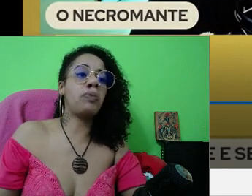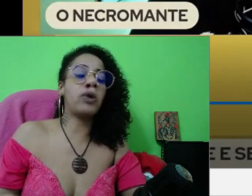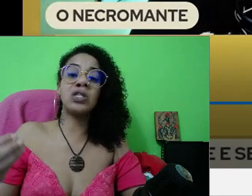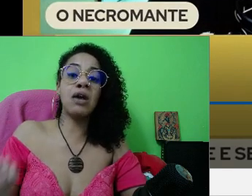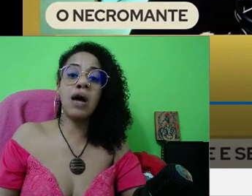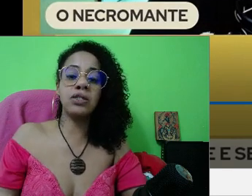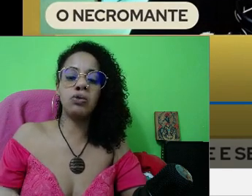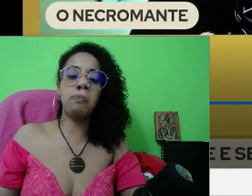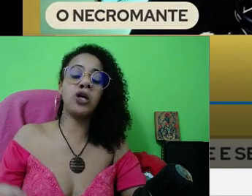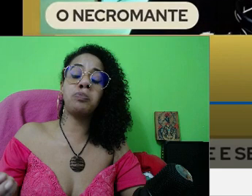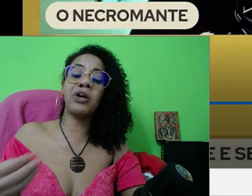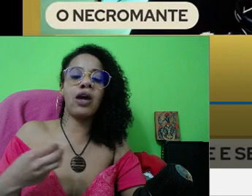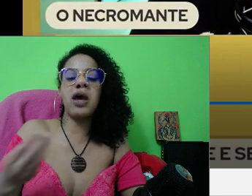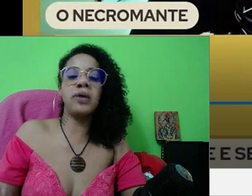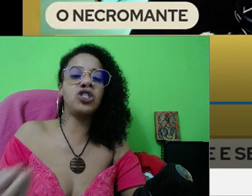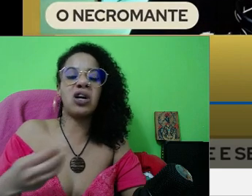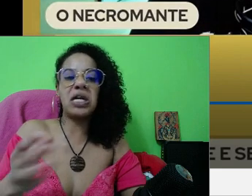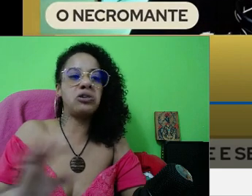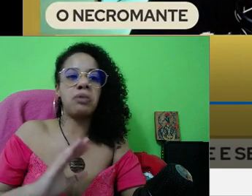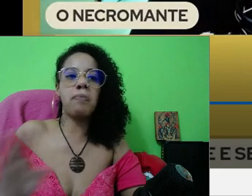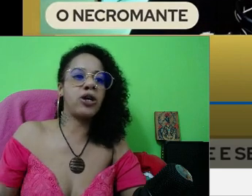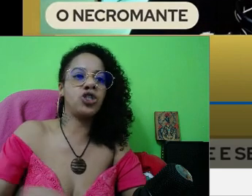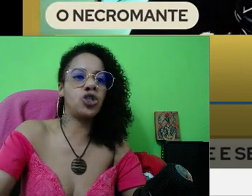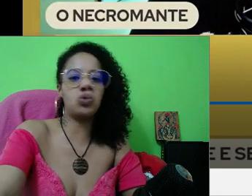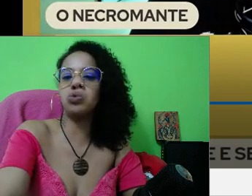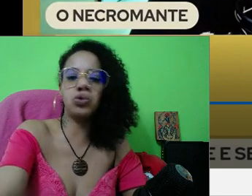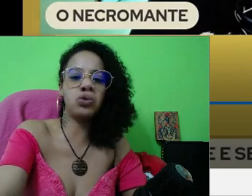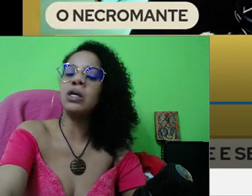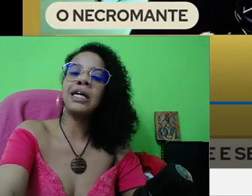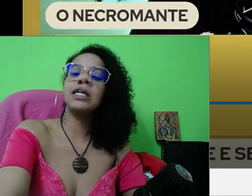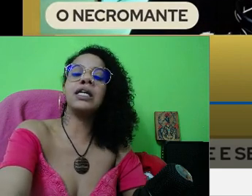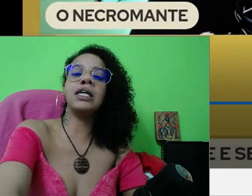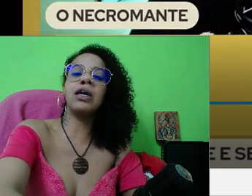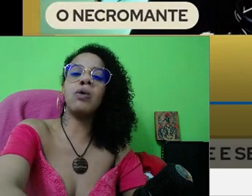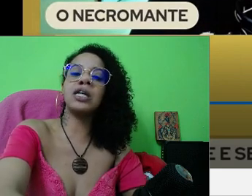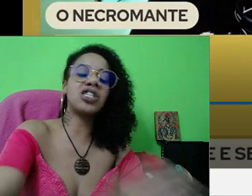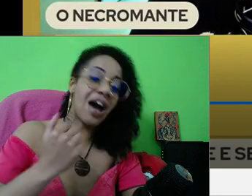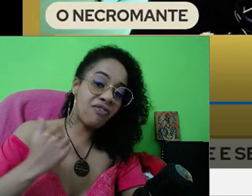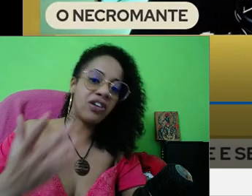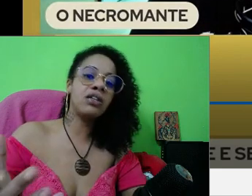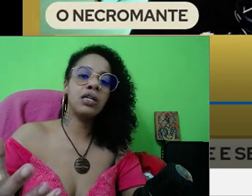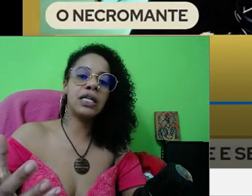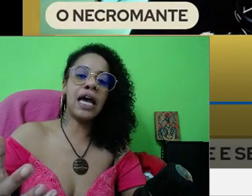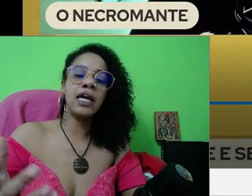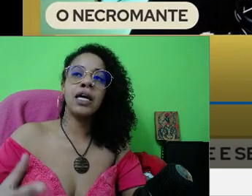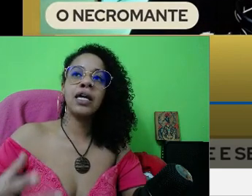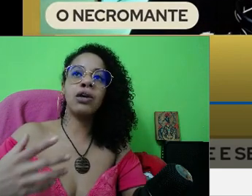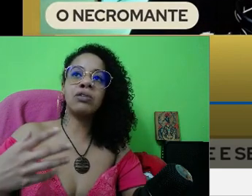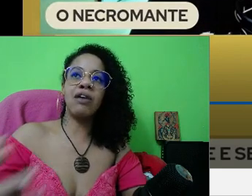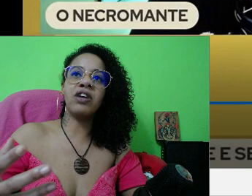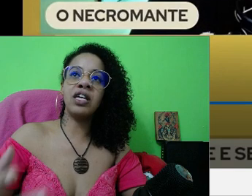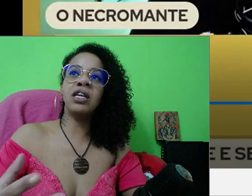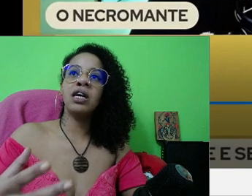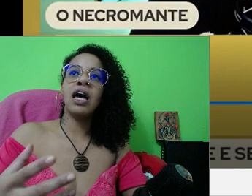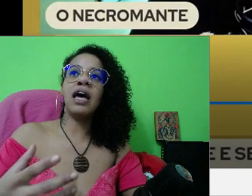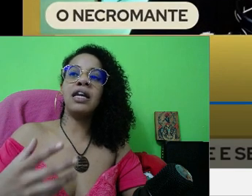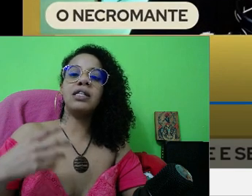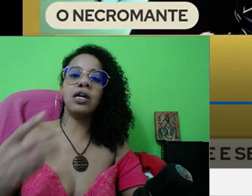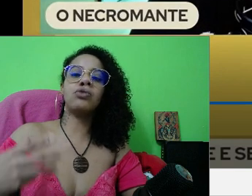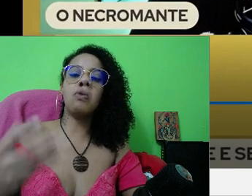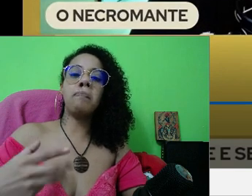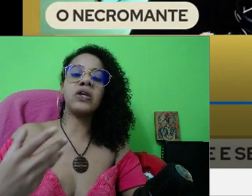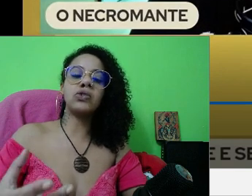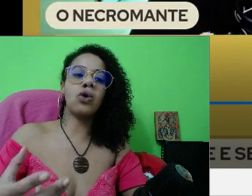referências eu posso usar e quais eu não posso porque eu realmente agora eu já me perdi de tudo E eu achava né que eu tava aí